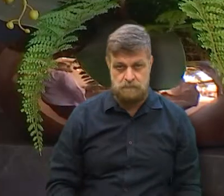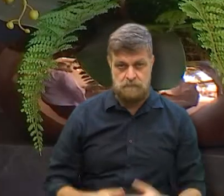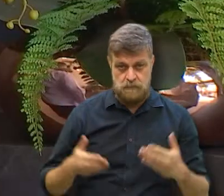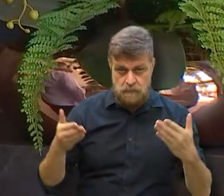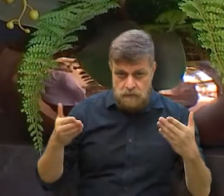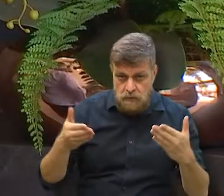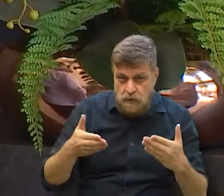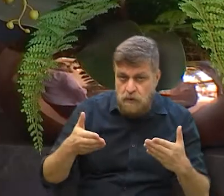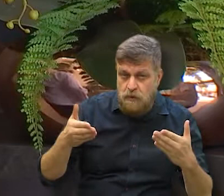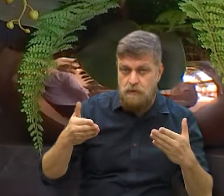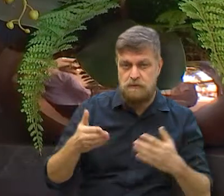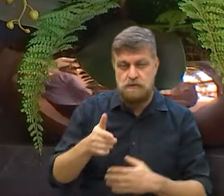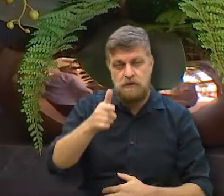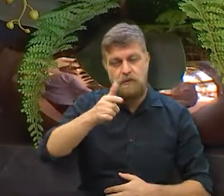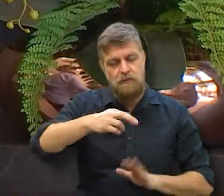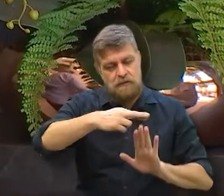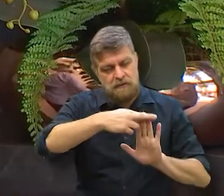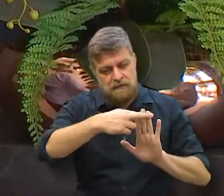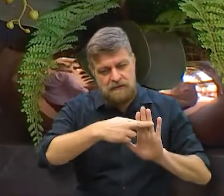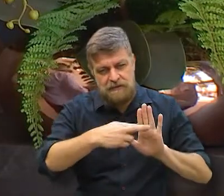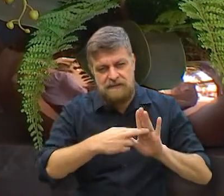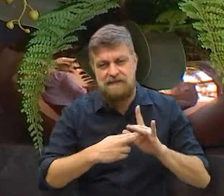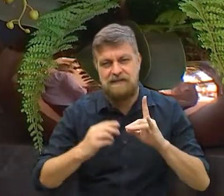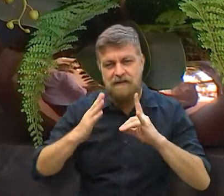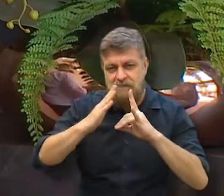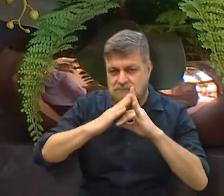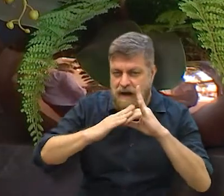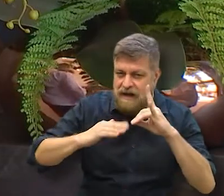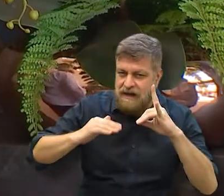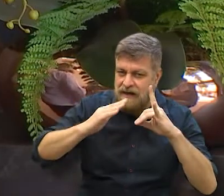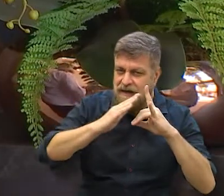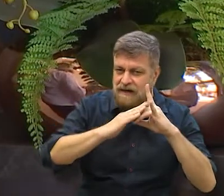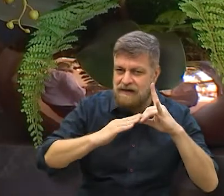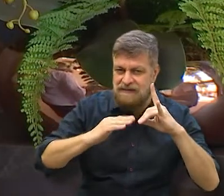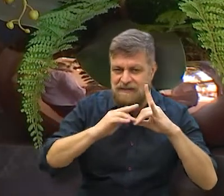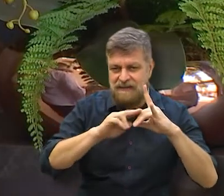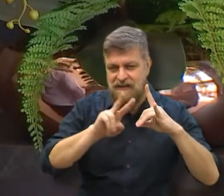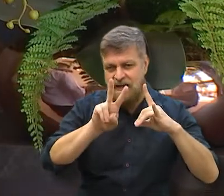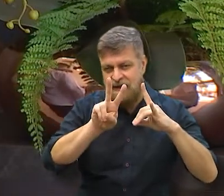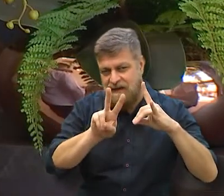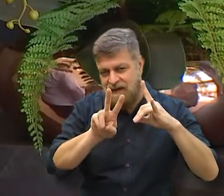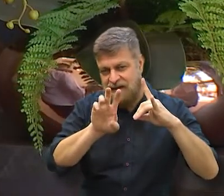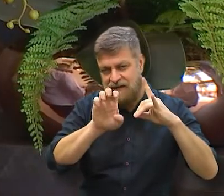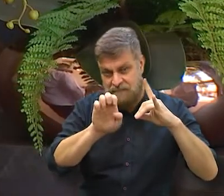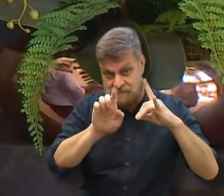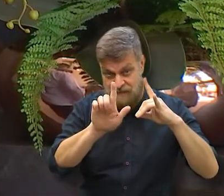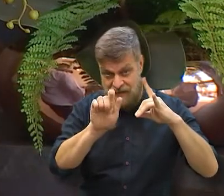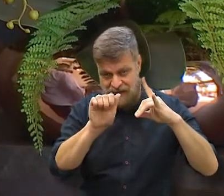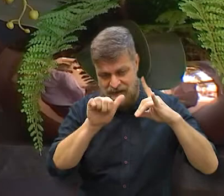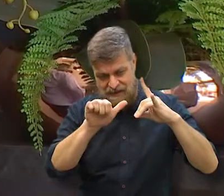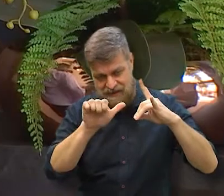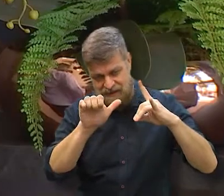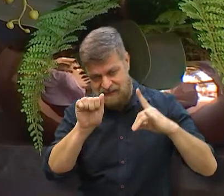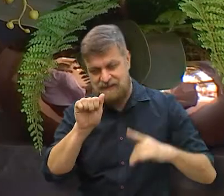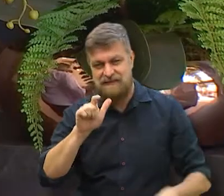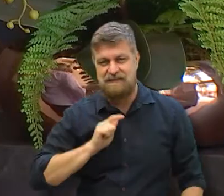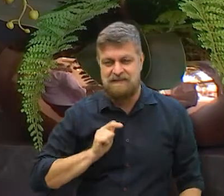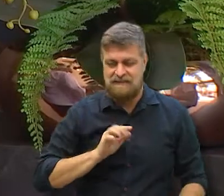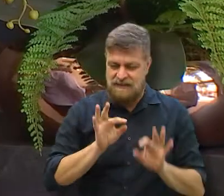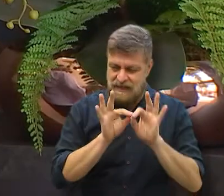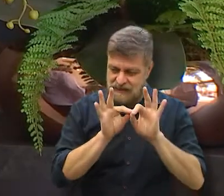casa? Hoje é mais uma receitinha vegana, simples de fazer